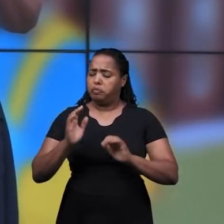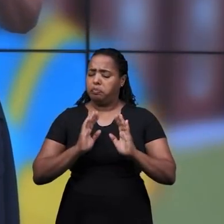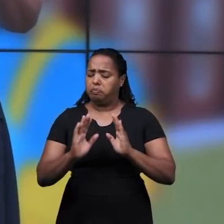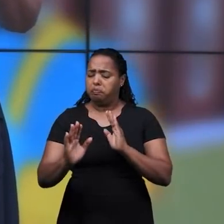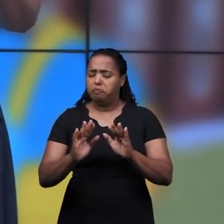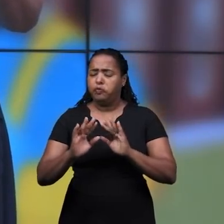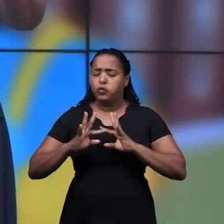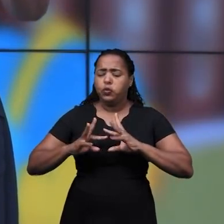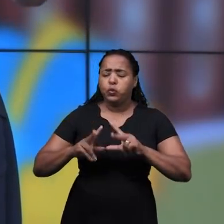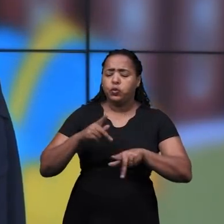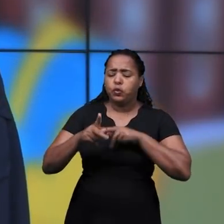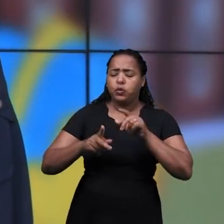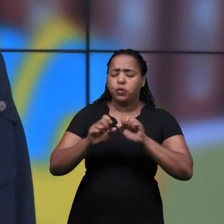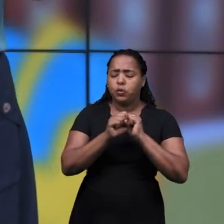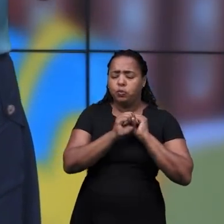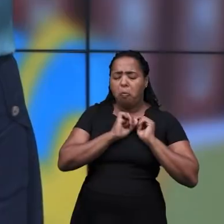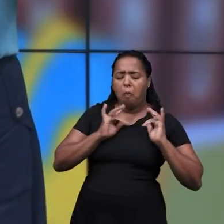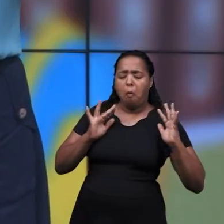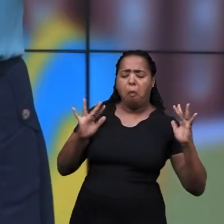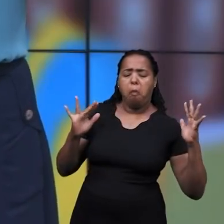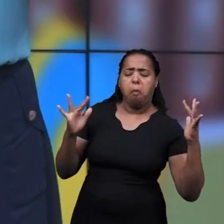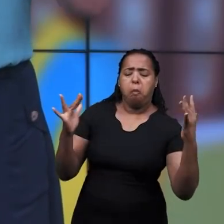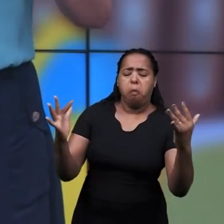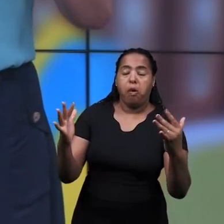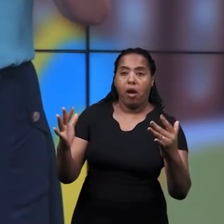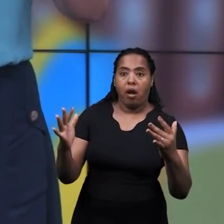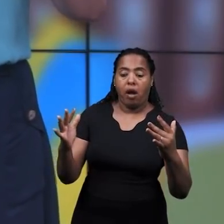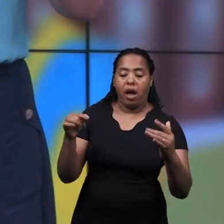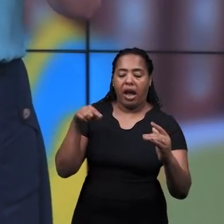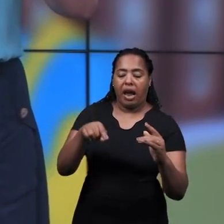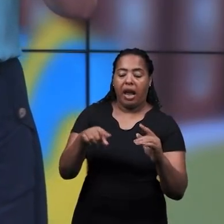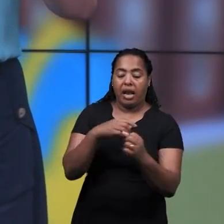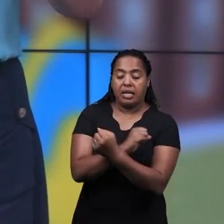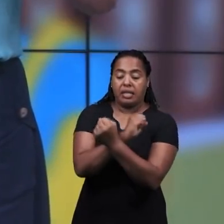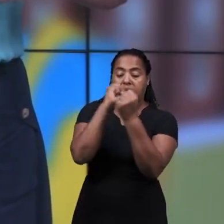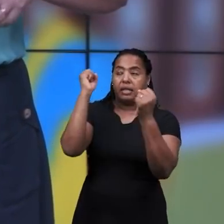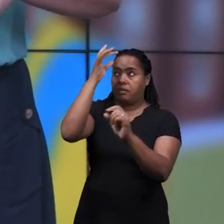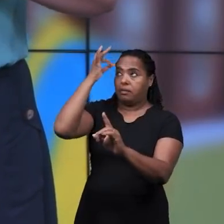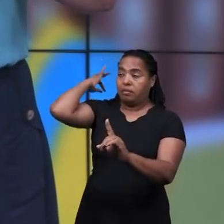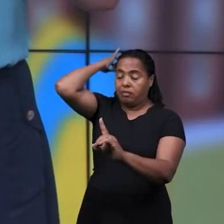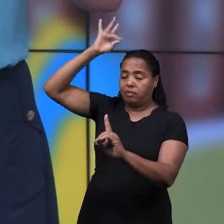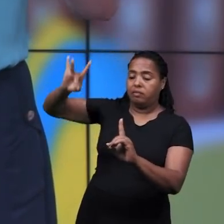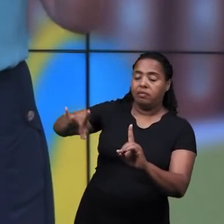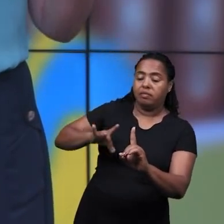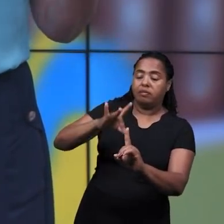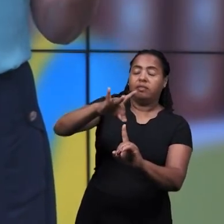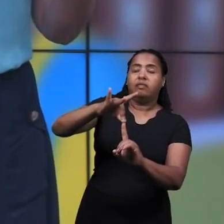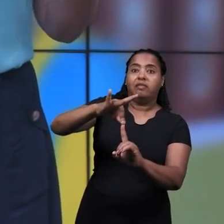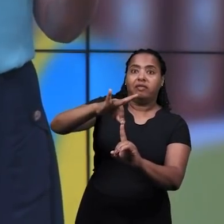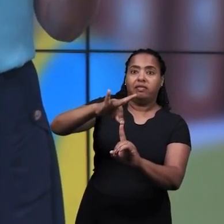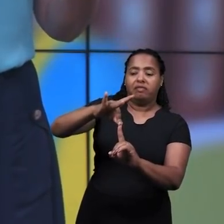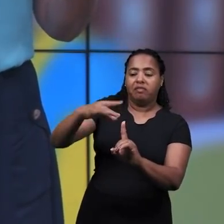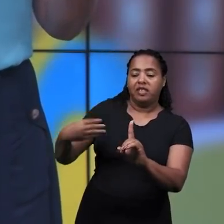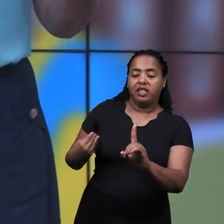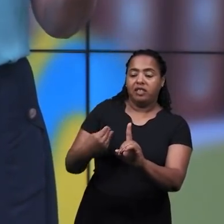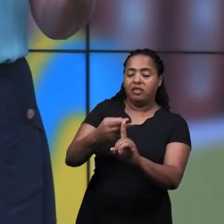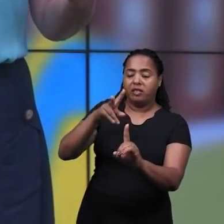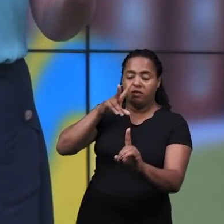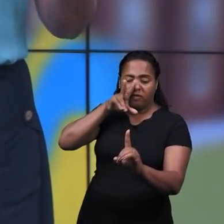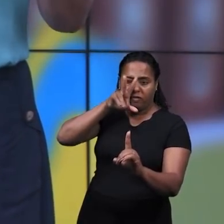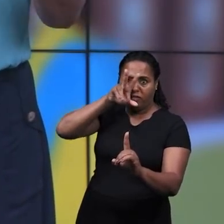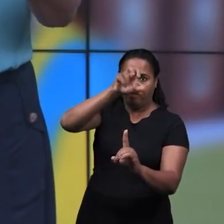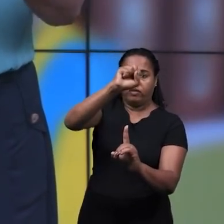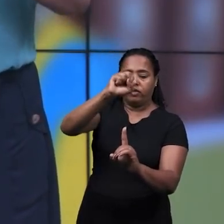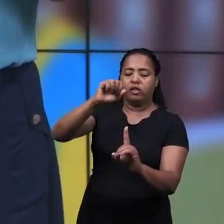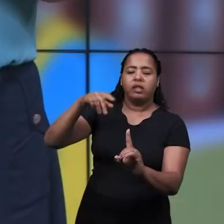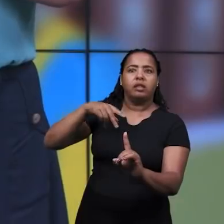de Sansão, o Espírito de Deus tomou a vida de Sansão e o deu uma força enorme. E com